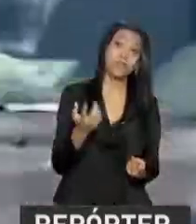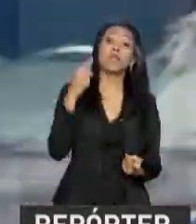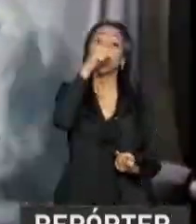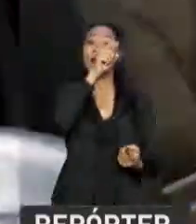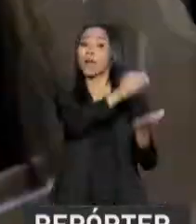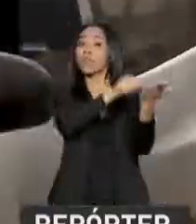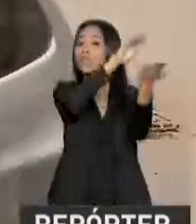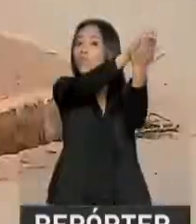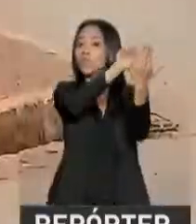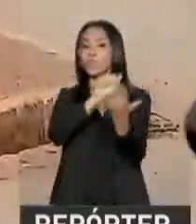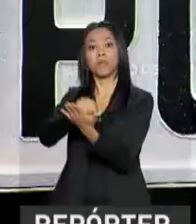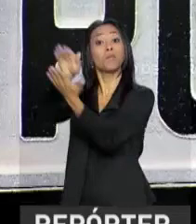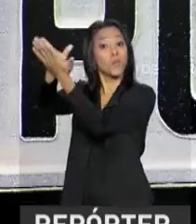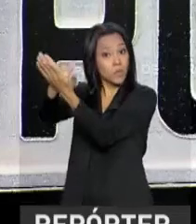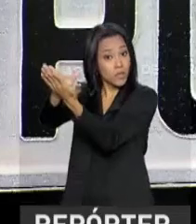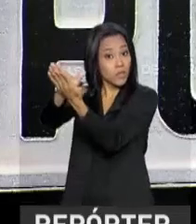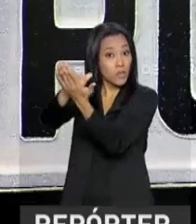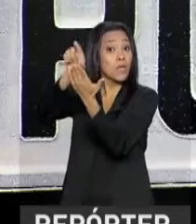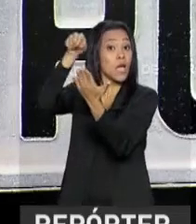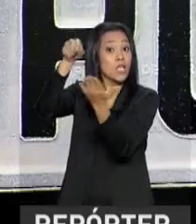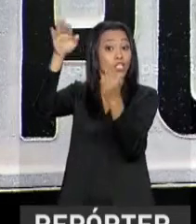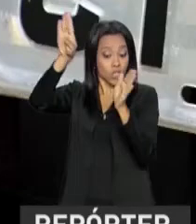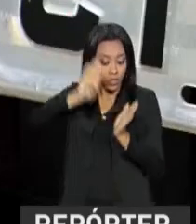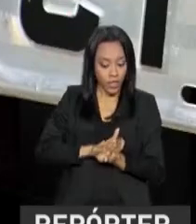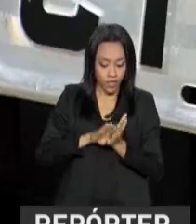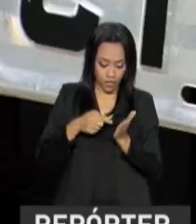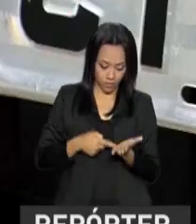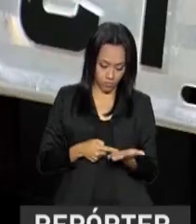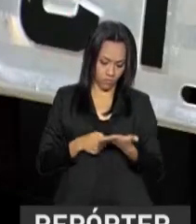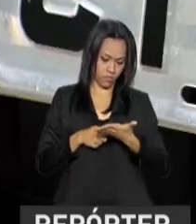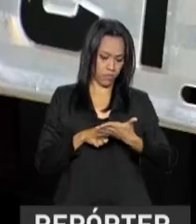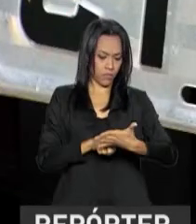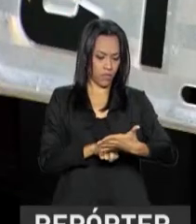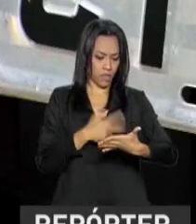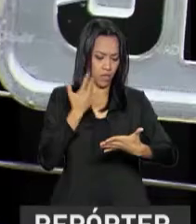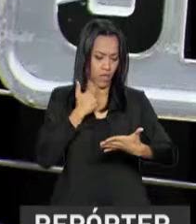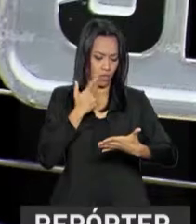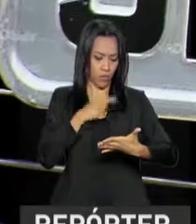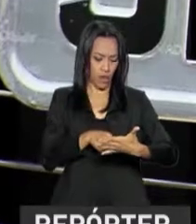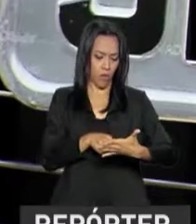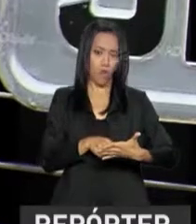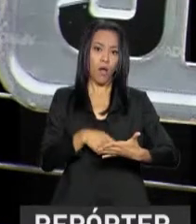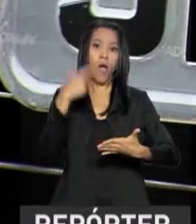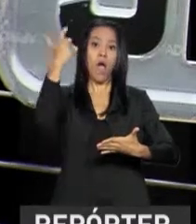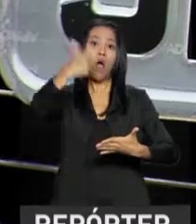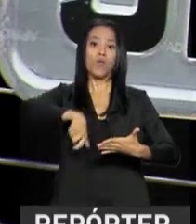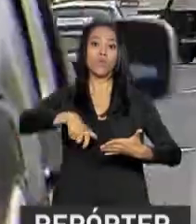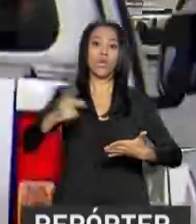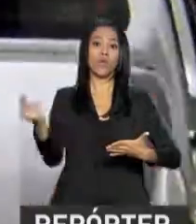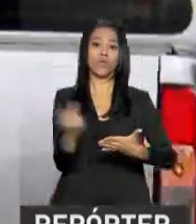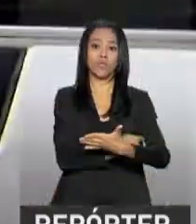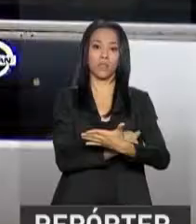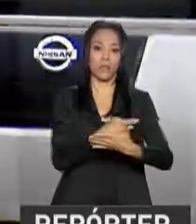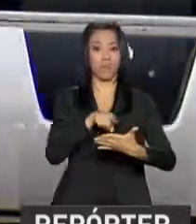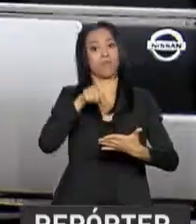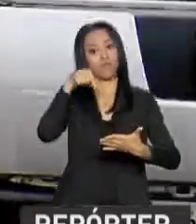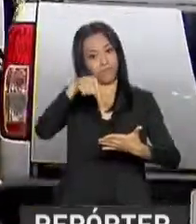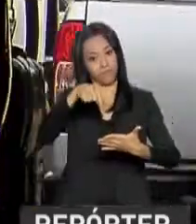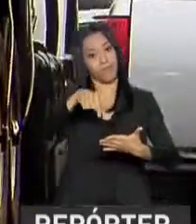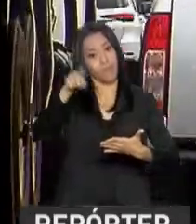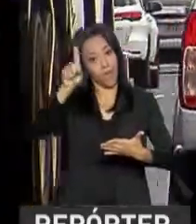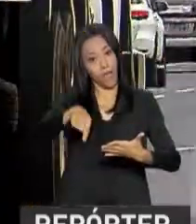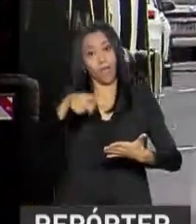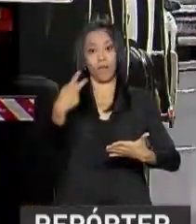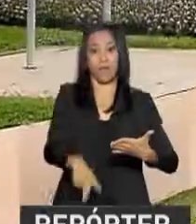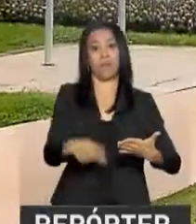comete uma infração de trânsito quando a multa chega e é natural que ela seja paga onde é registrada a placa nesse caso no